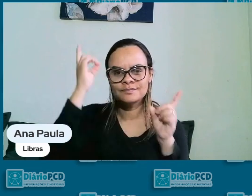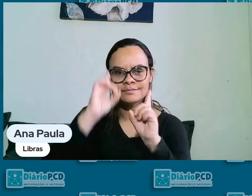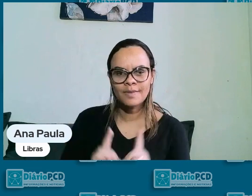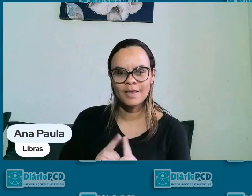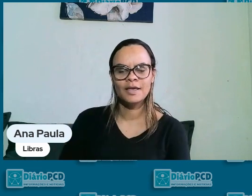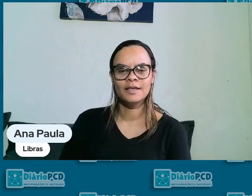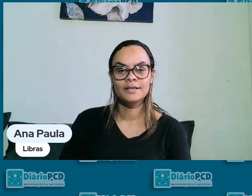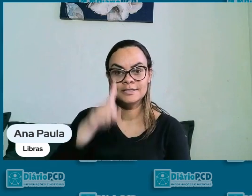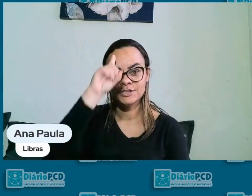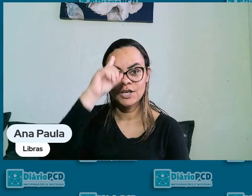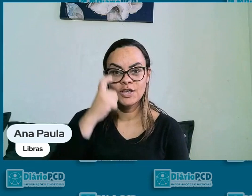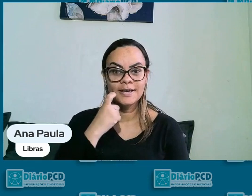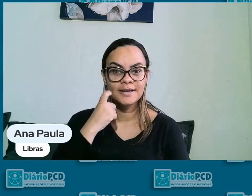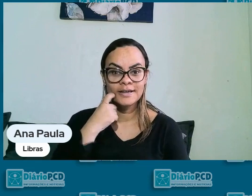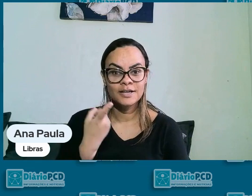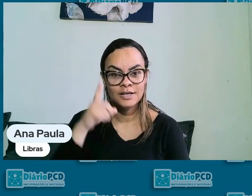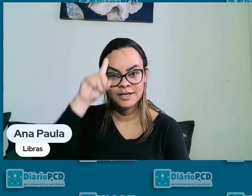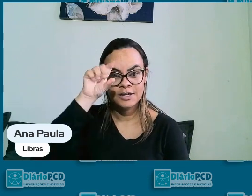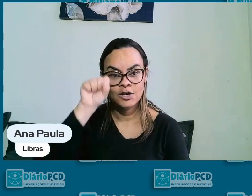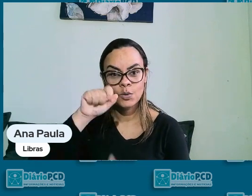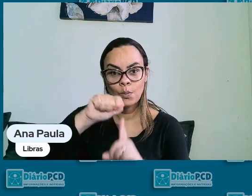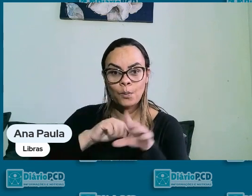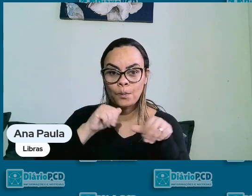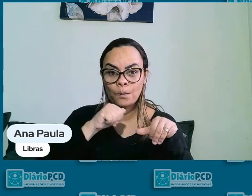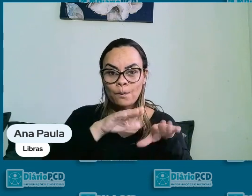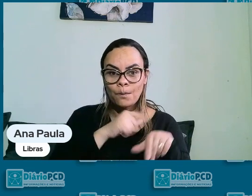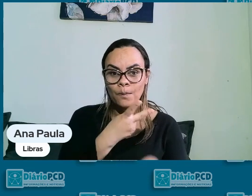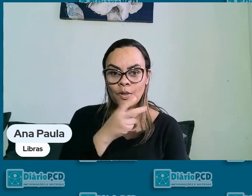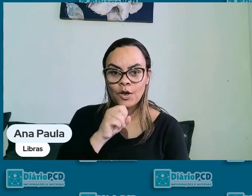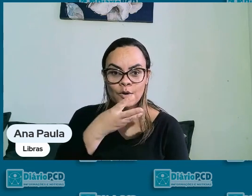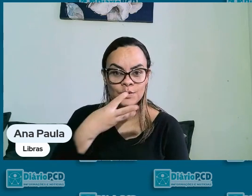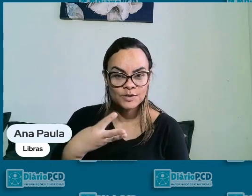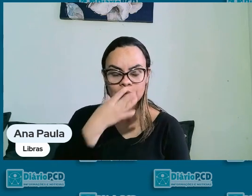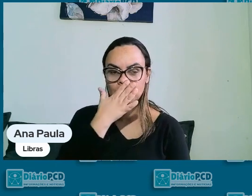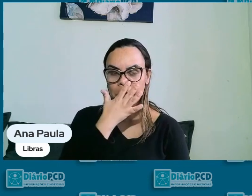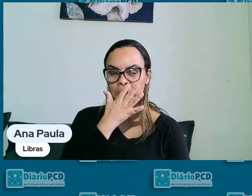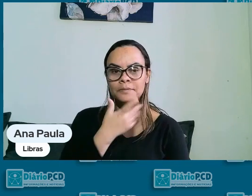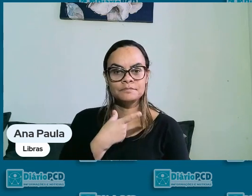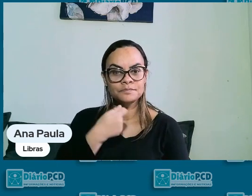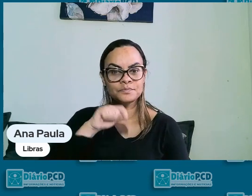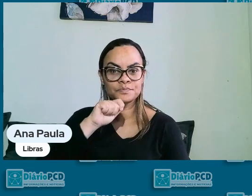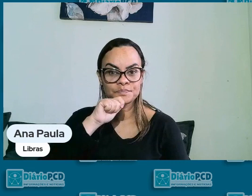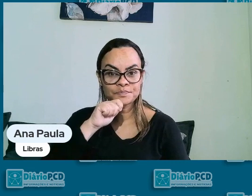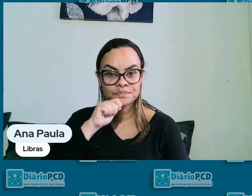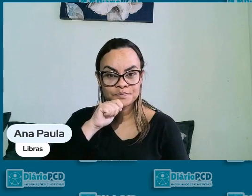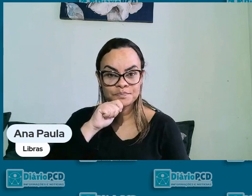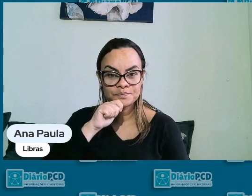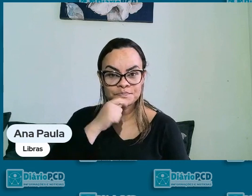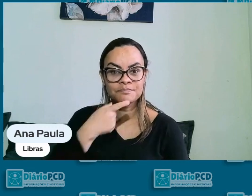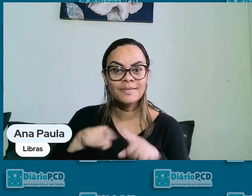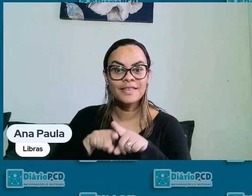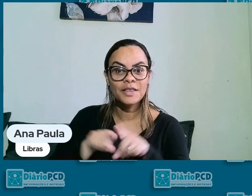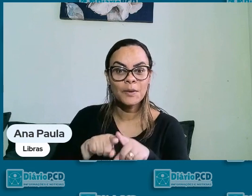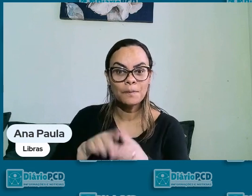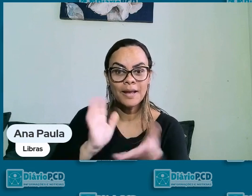desta sexta-feira, dia 8 de setembro de 2023. Eu, Abrão Dibe Júnior e Ana Paula